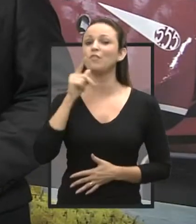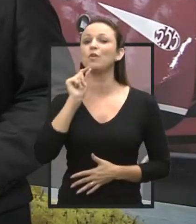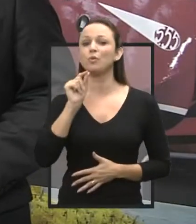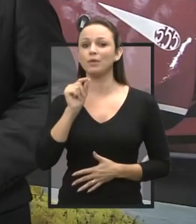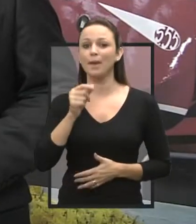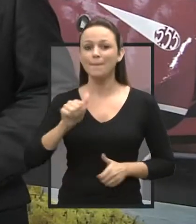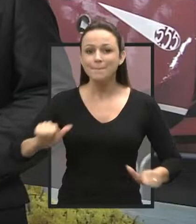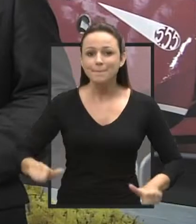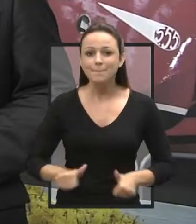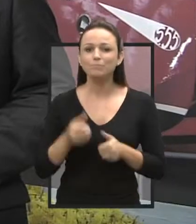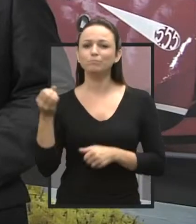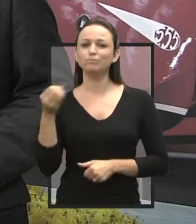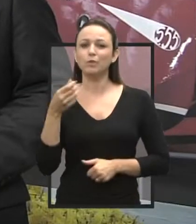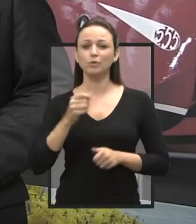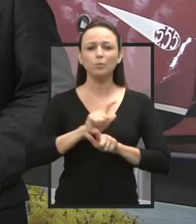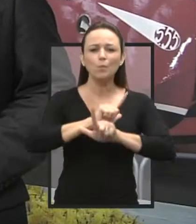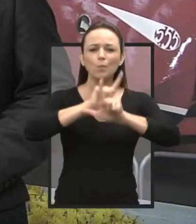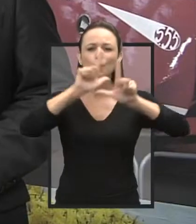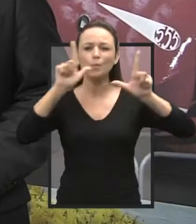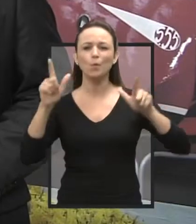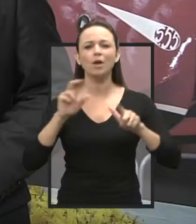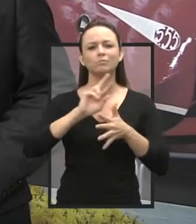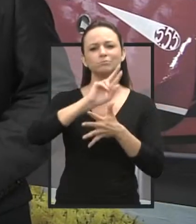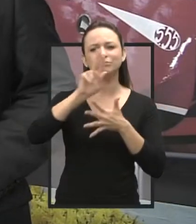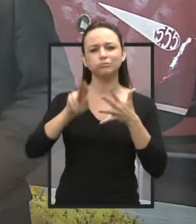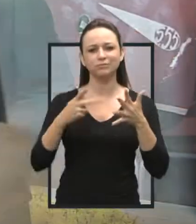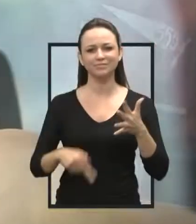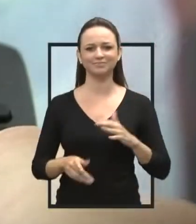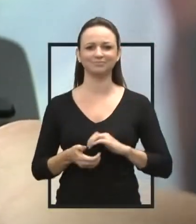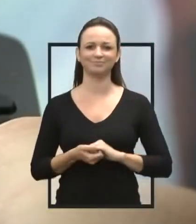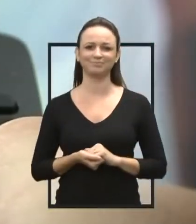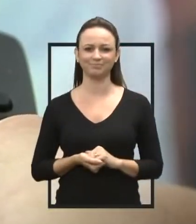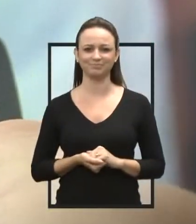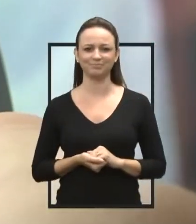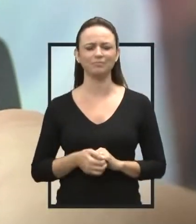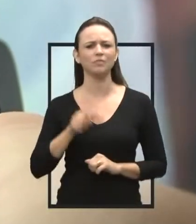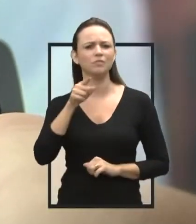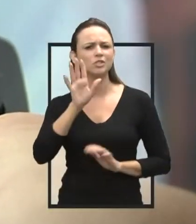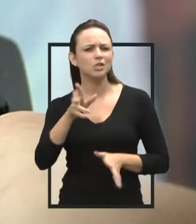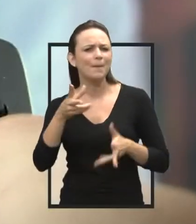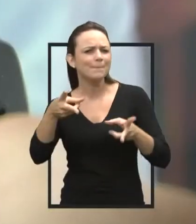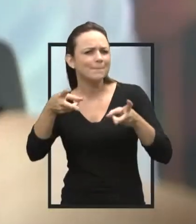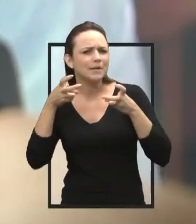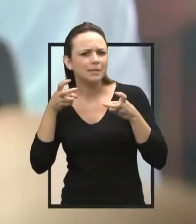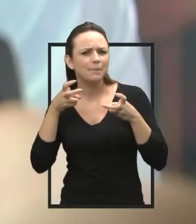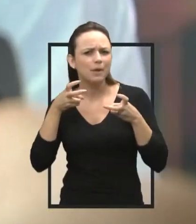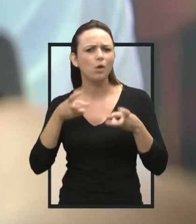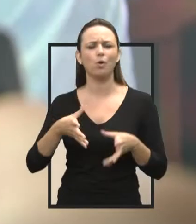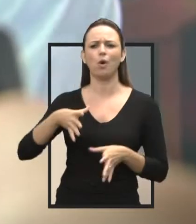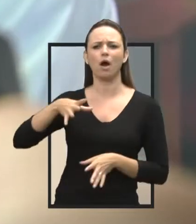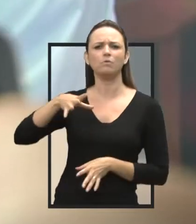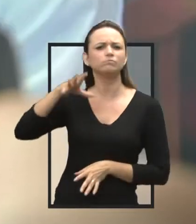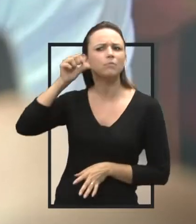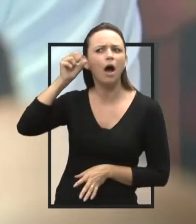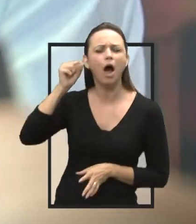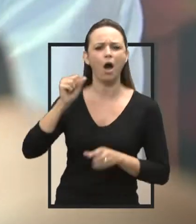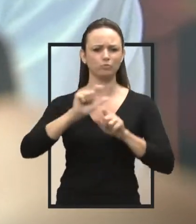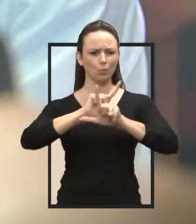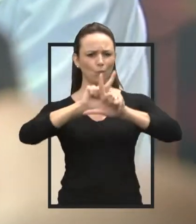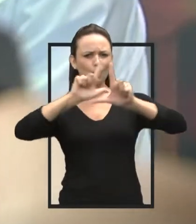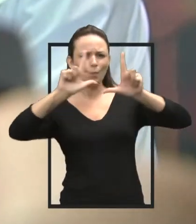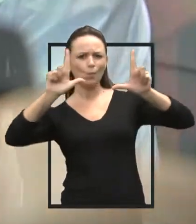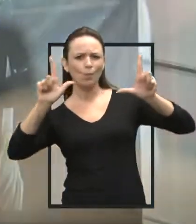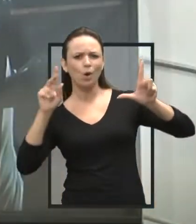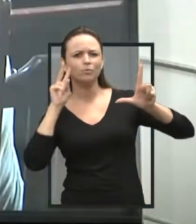falando da atualização técnica da TV Câmara Jaú. Você já percebeu que nosso áudio, vídeo e todos os